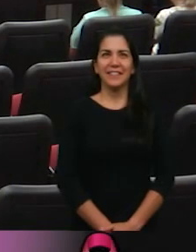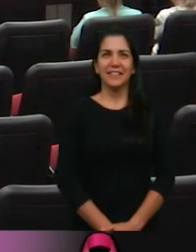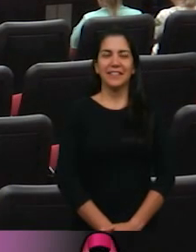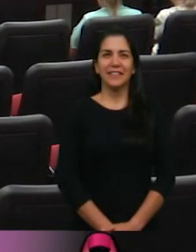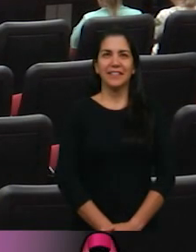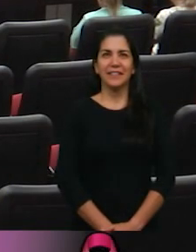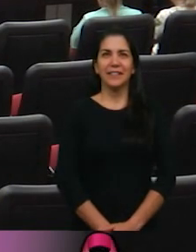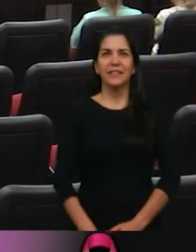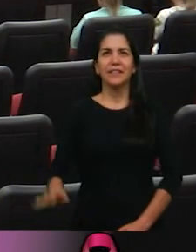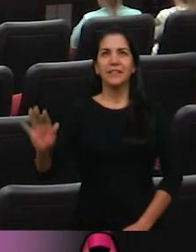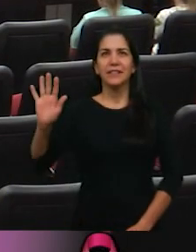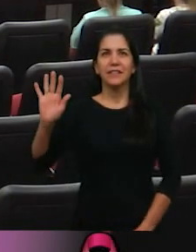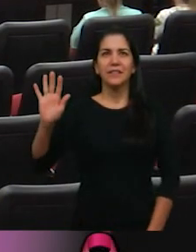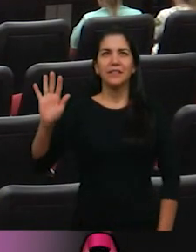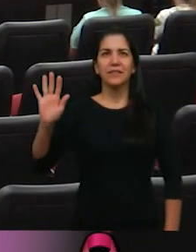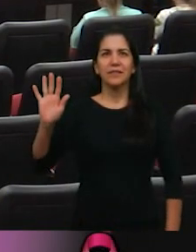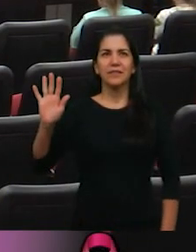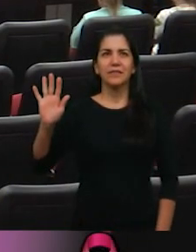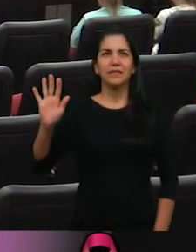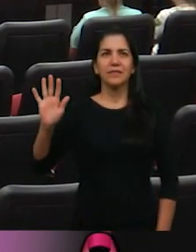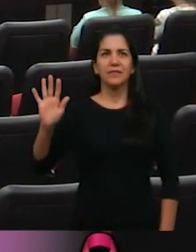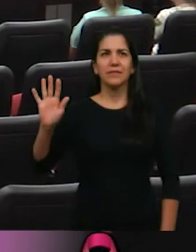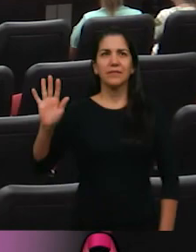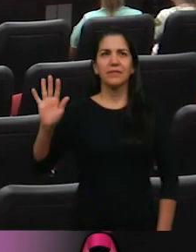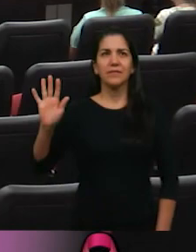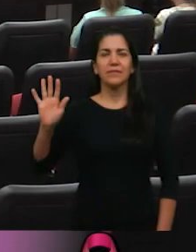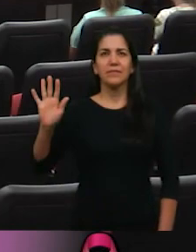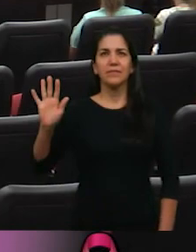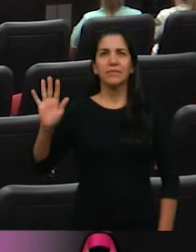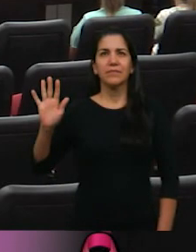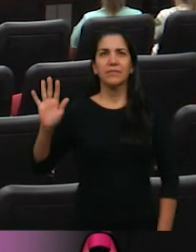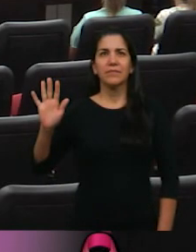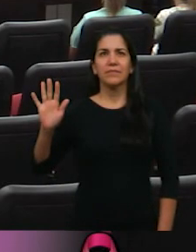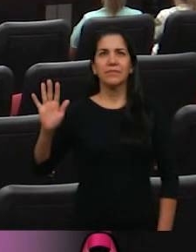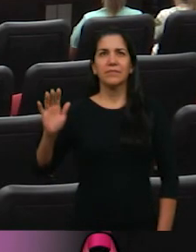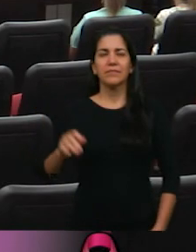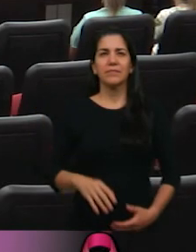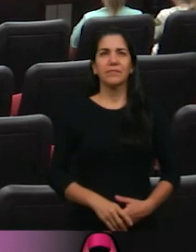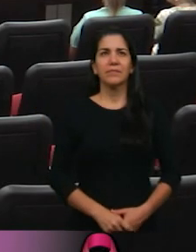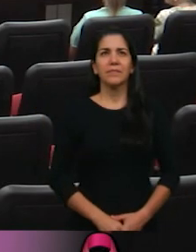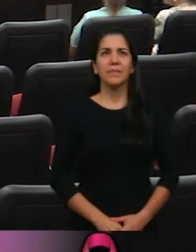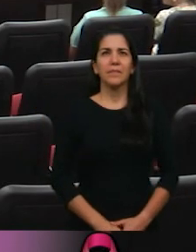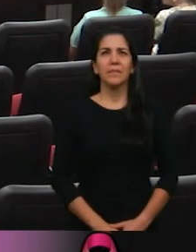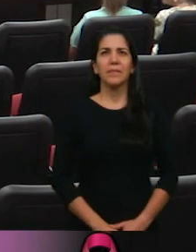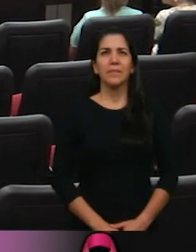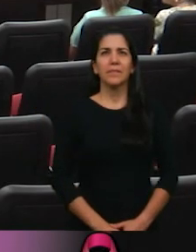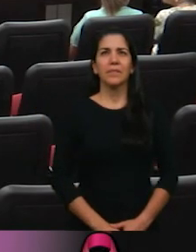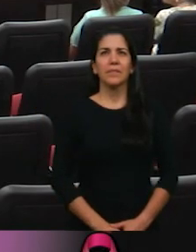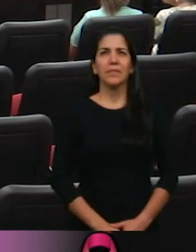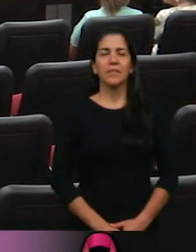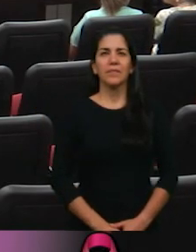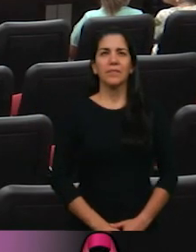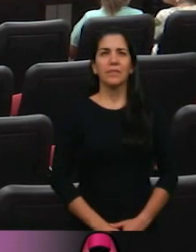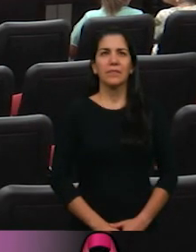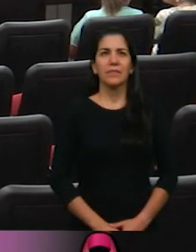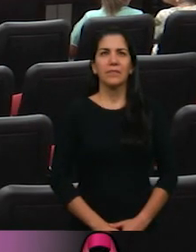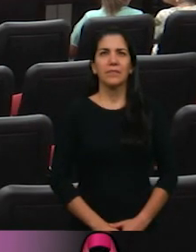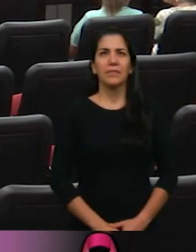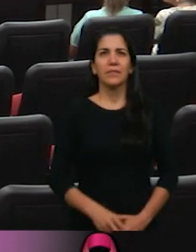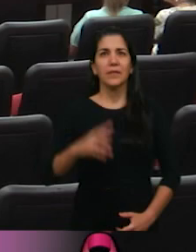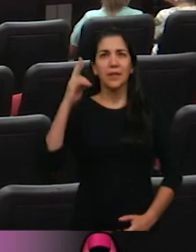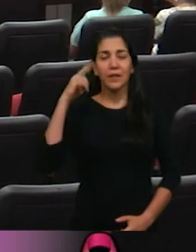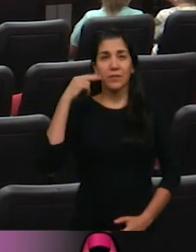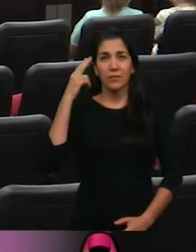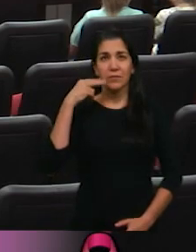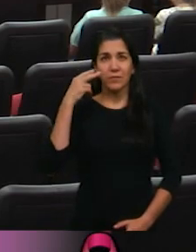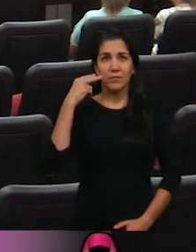coração. Pela ordem, presidente. Simplesmente para cumprimentar aqui uns amigos aqui, o ex-secretário